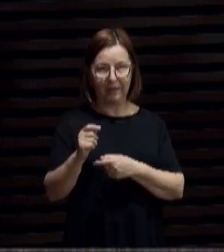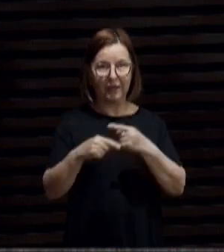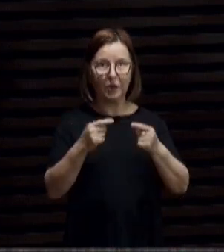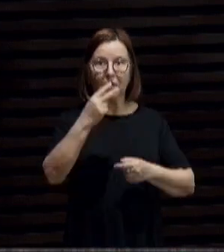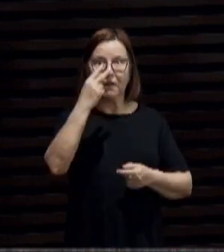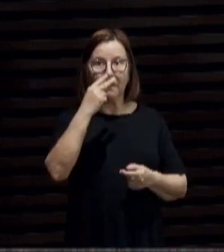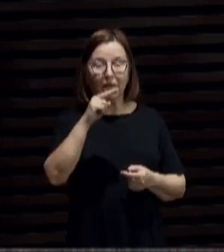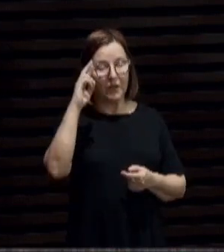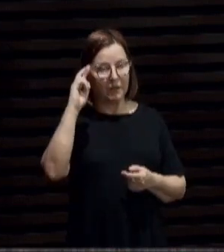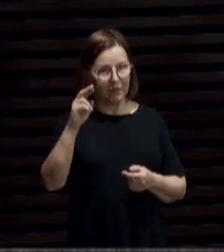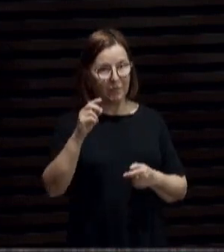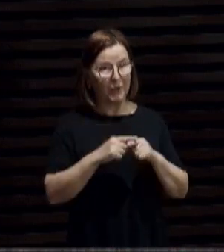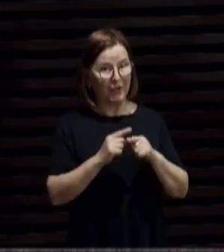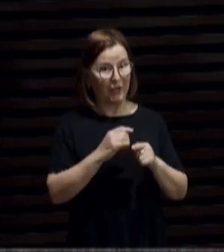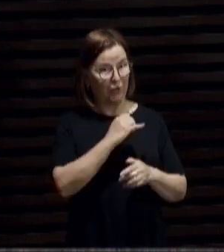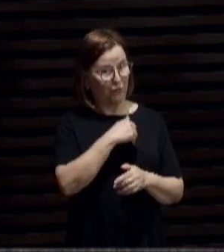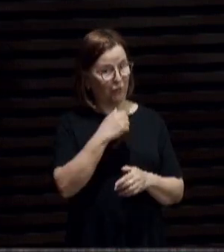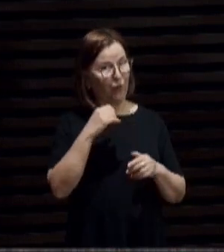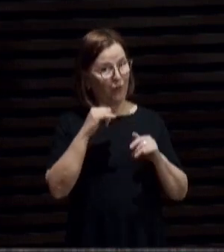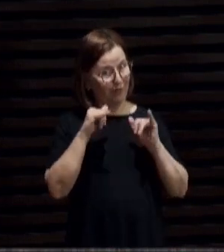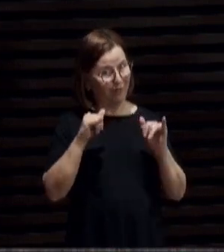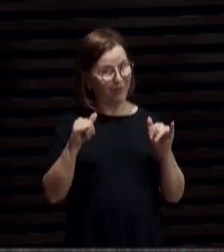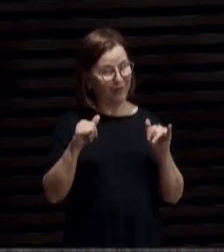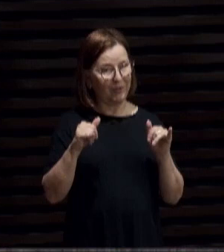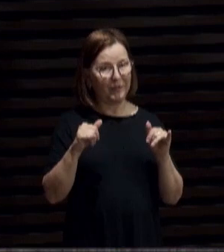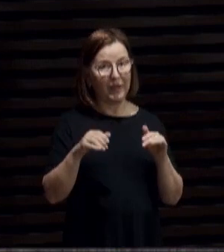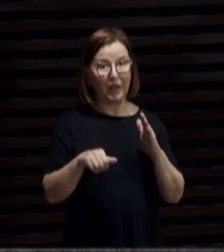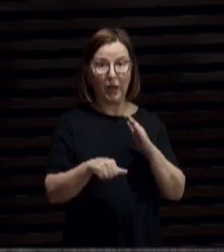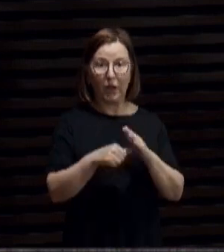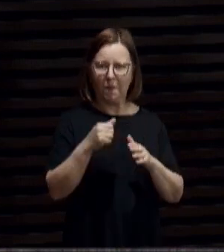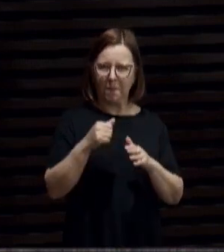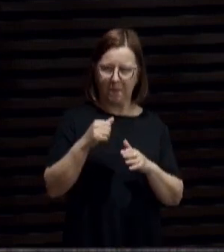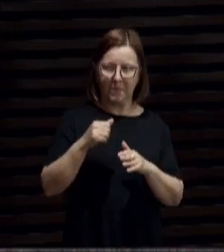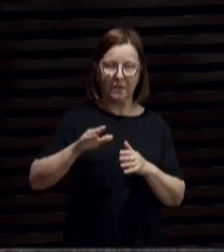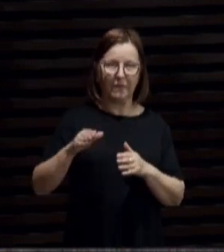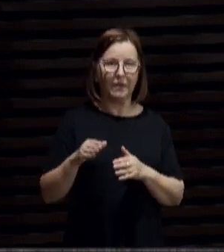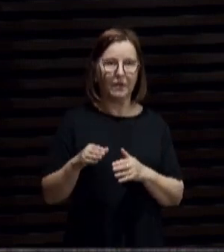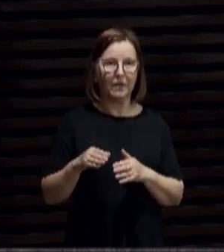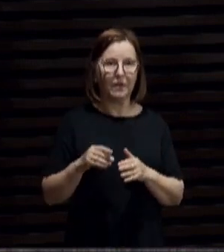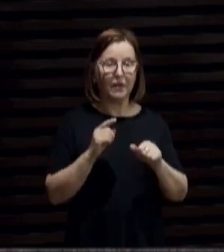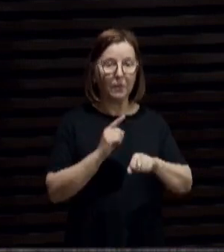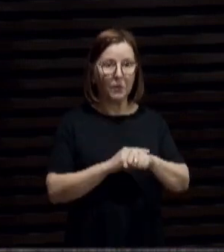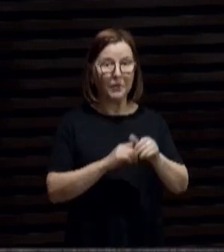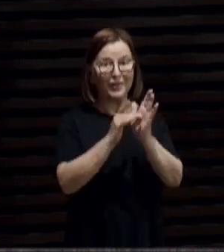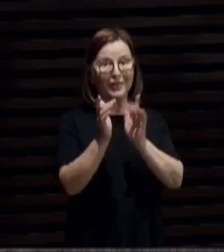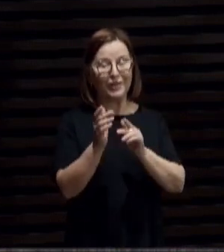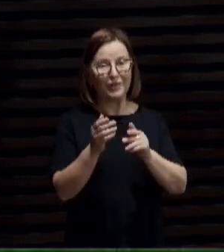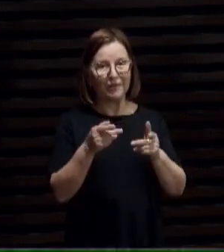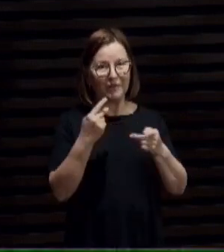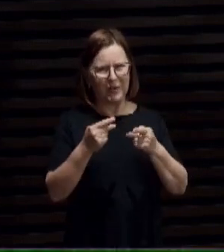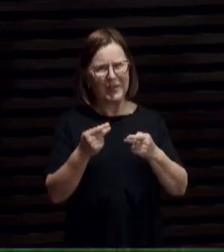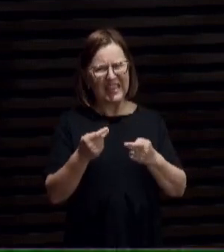que João diz que é o Senhor, ele é o primeiro a se dirigir, e quando o Senhor diz, traga um pouco para a